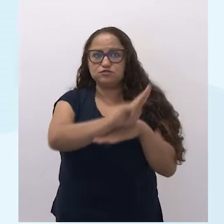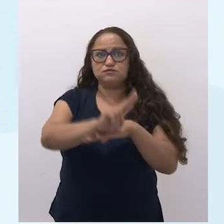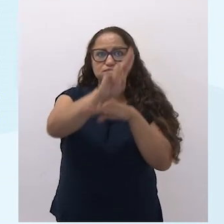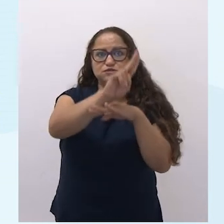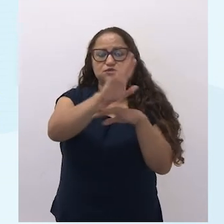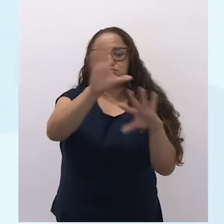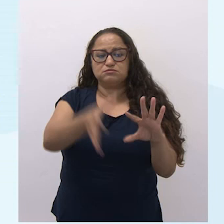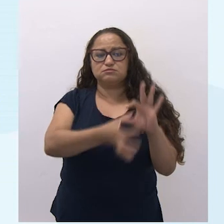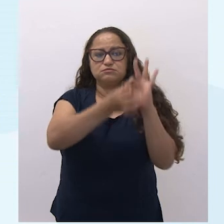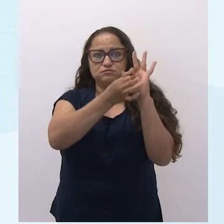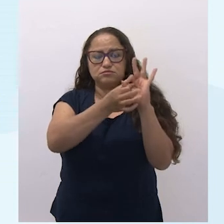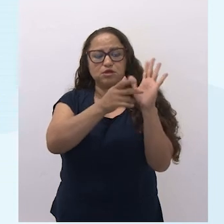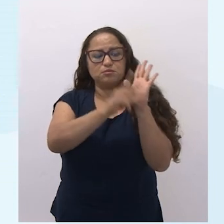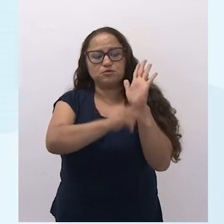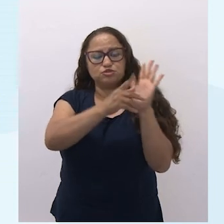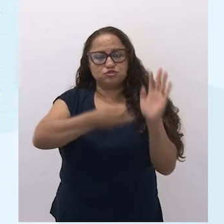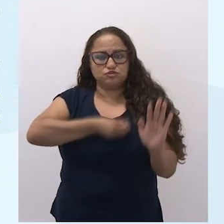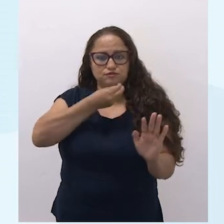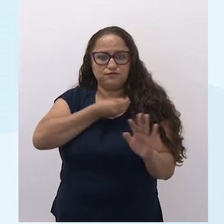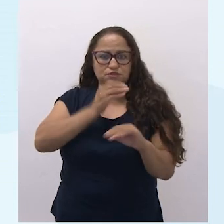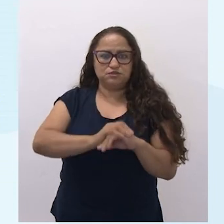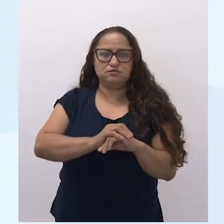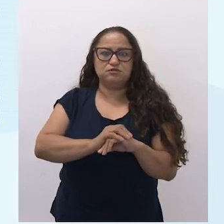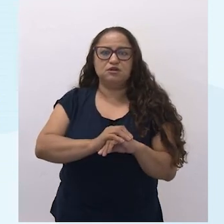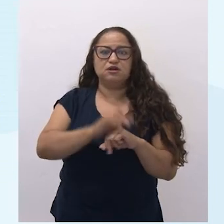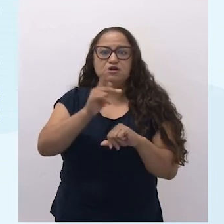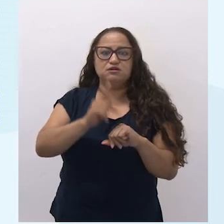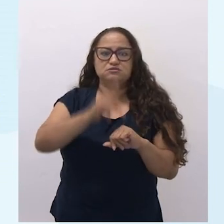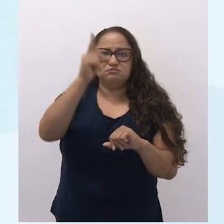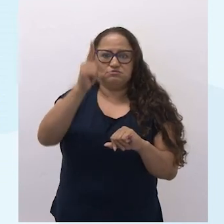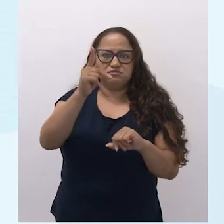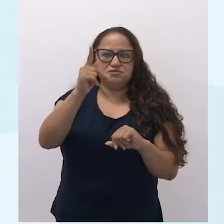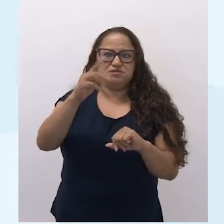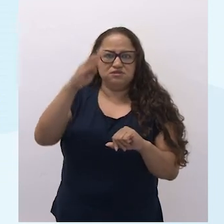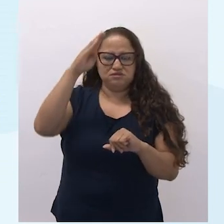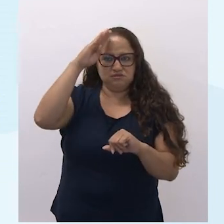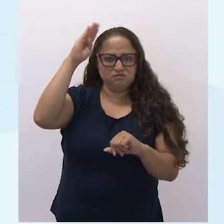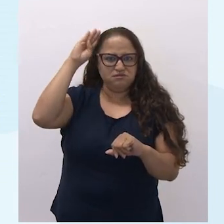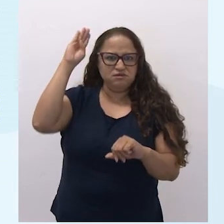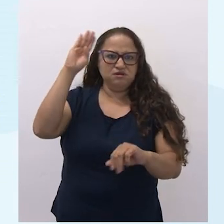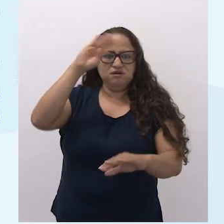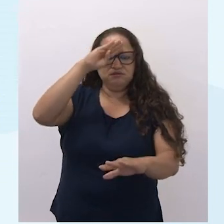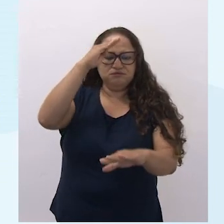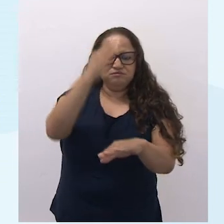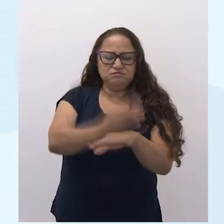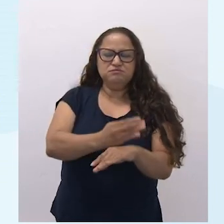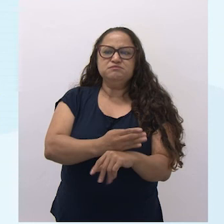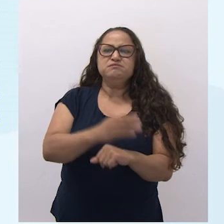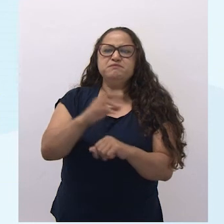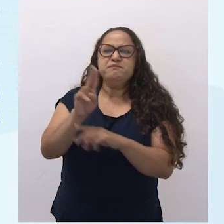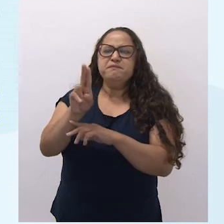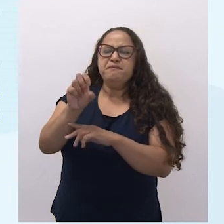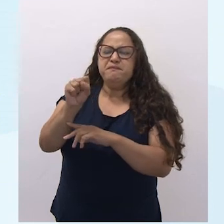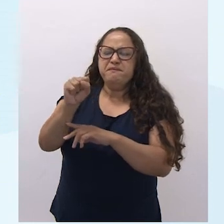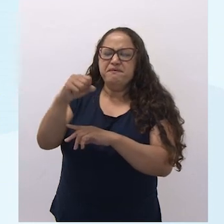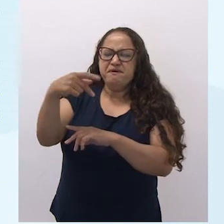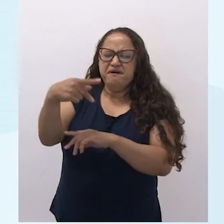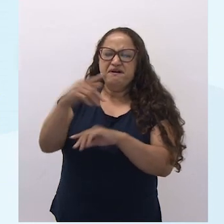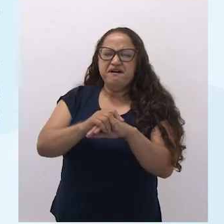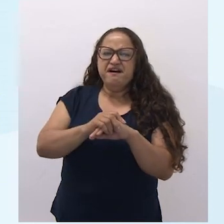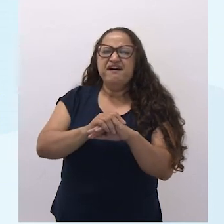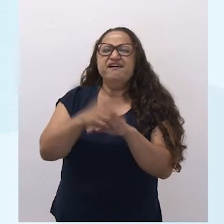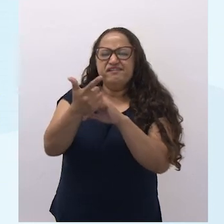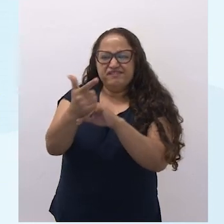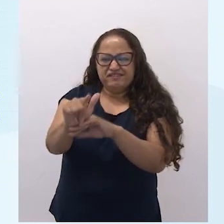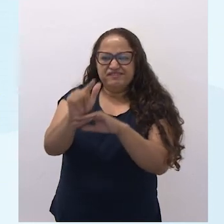social e projetos de vida, tese de doutorado da Faculdade de Educação da USP. E, de